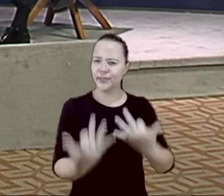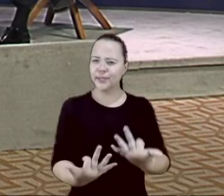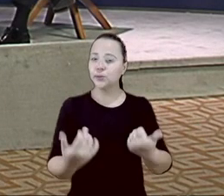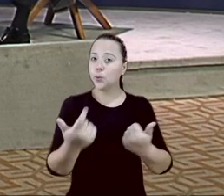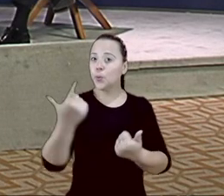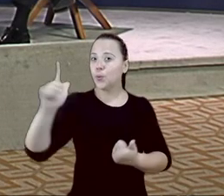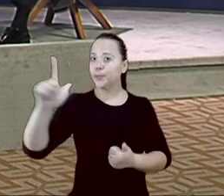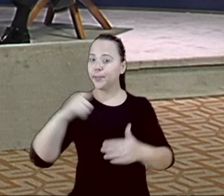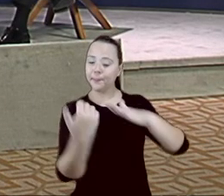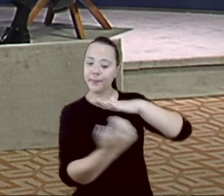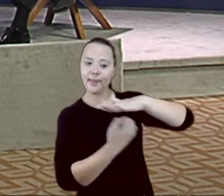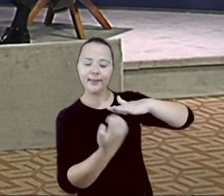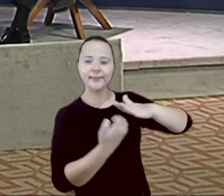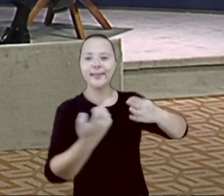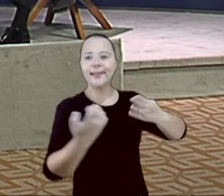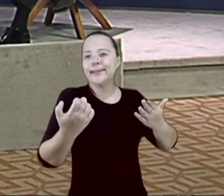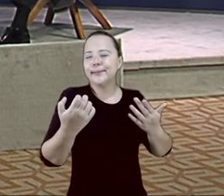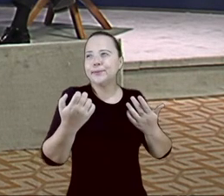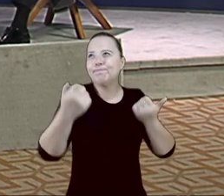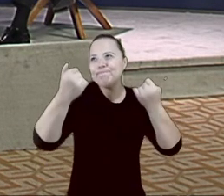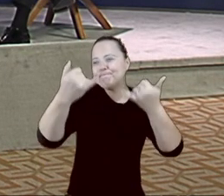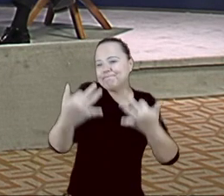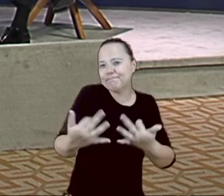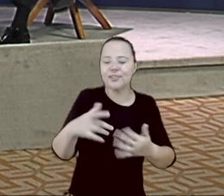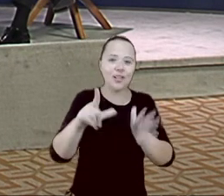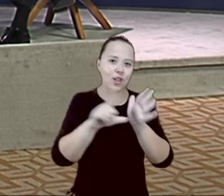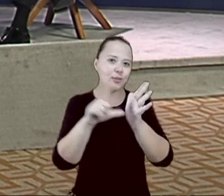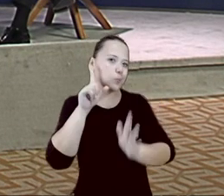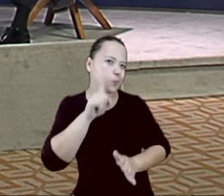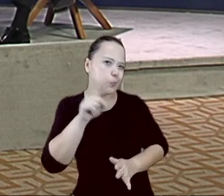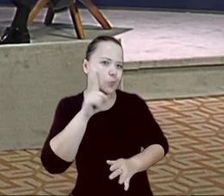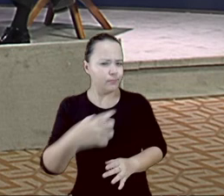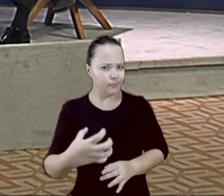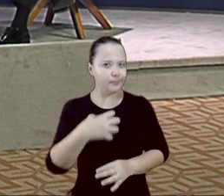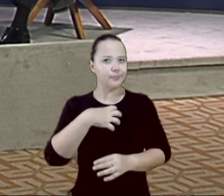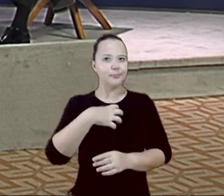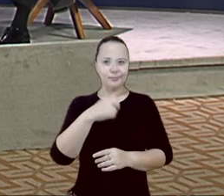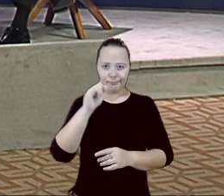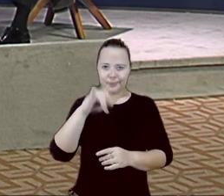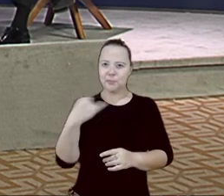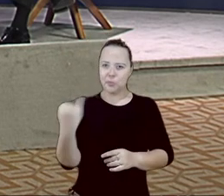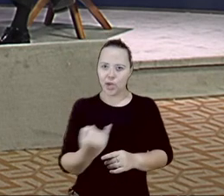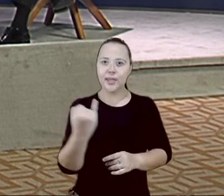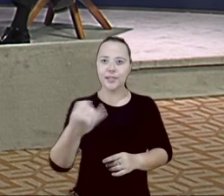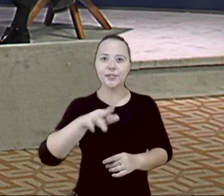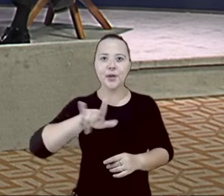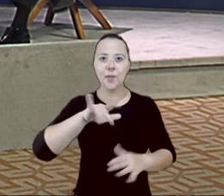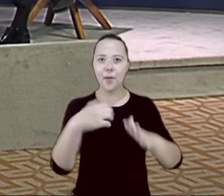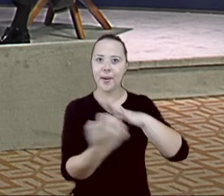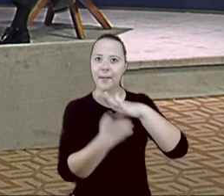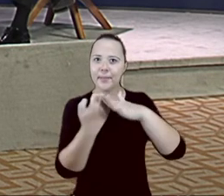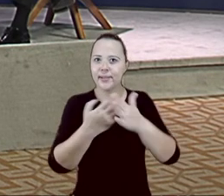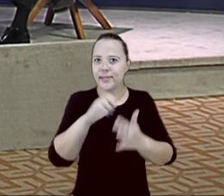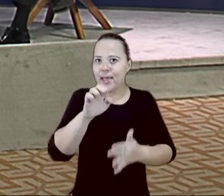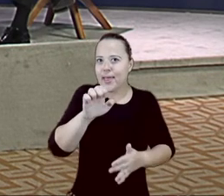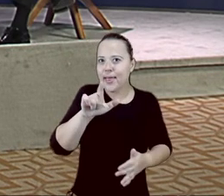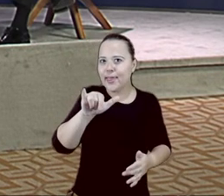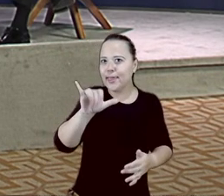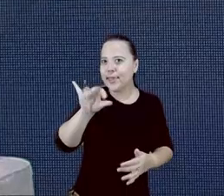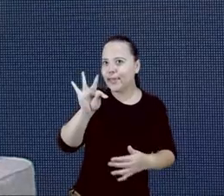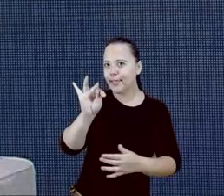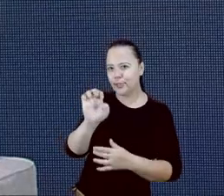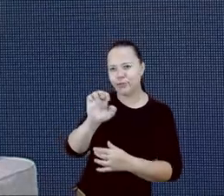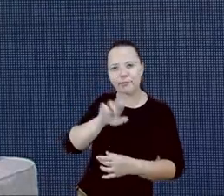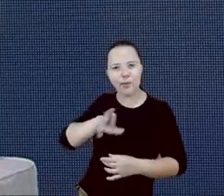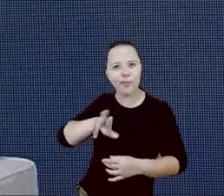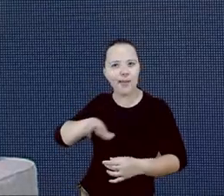aqui a Americanas mesmo que foi o impacto mais relevante não ser uma empresa que emite debêntures incentivadas né esse